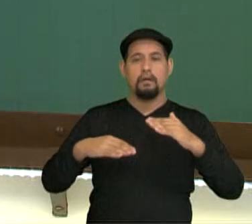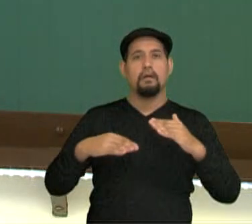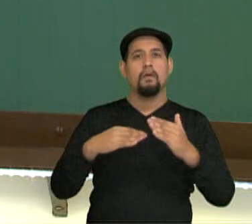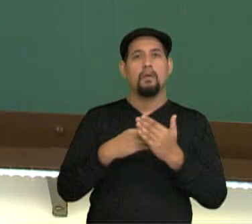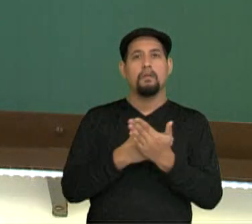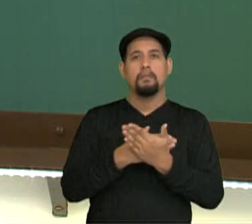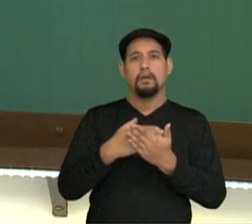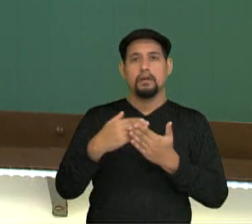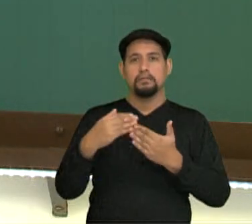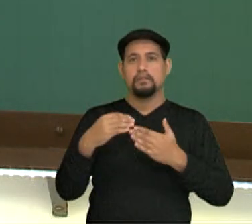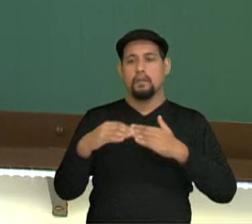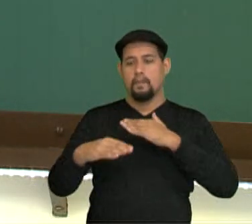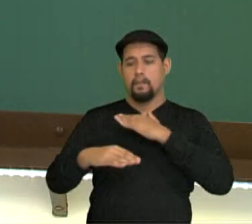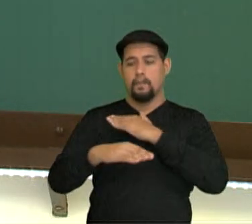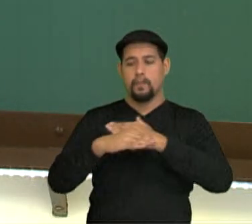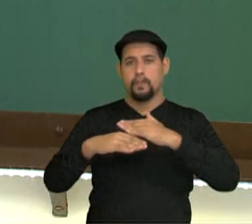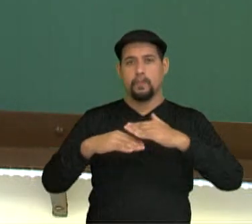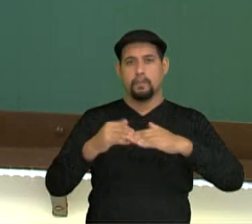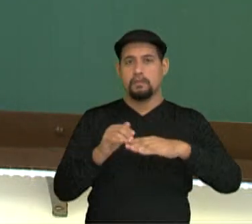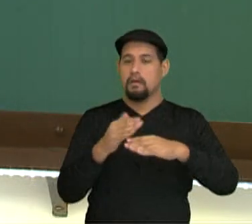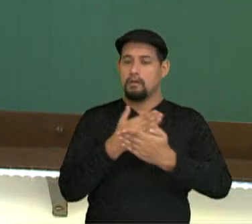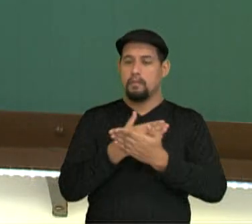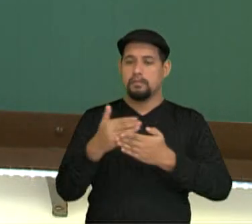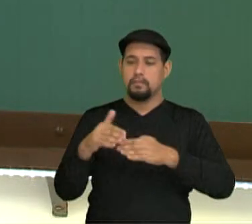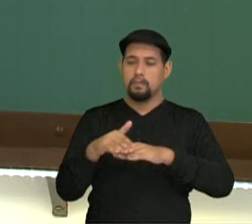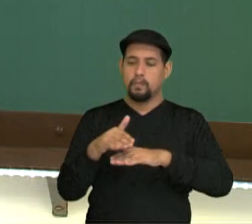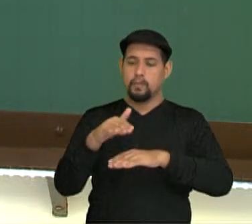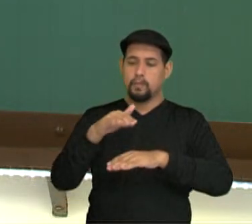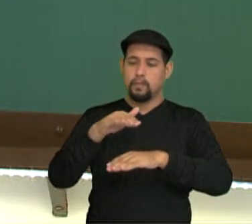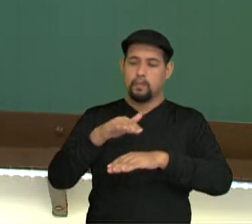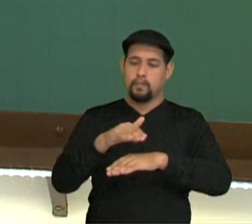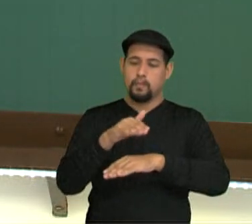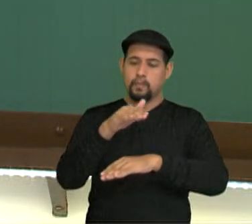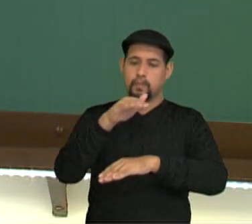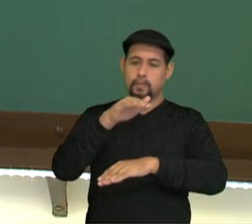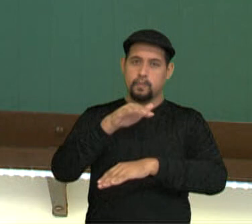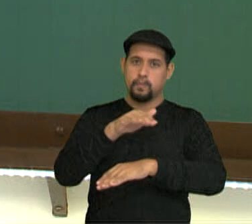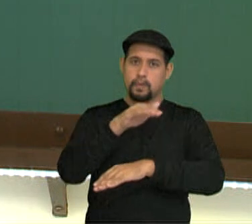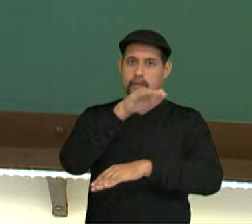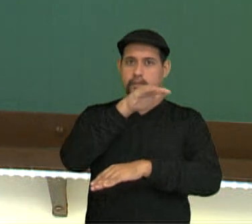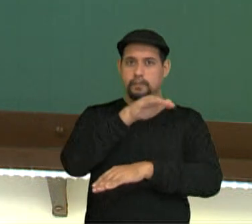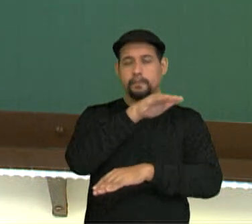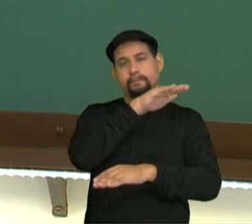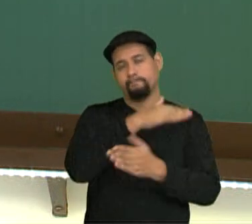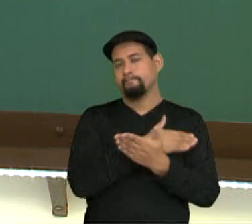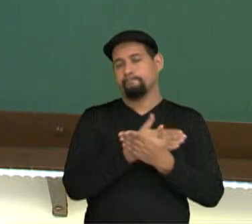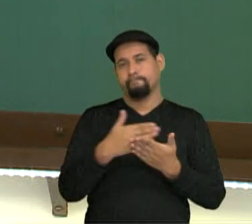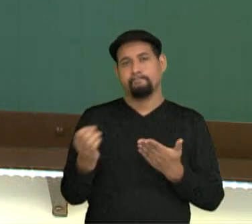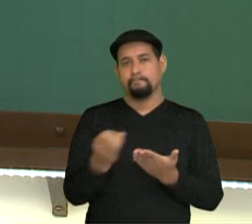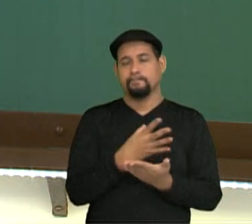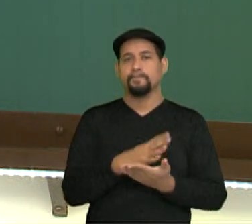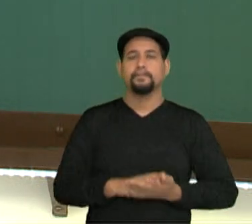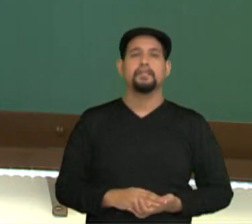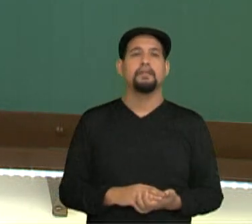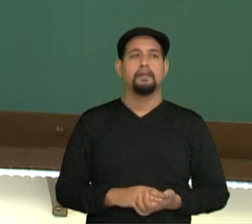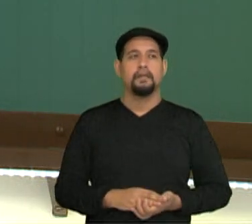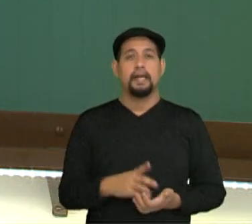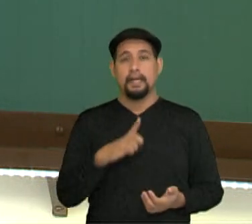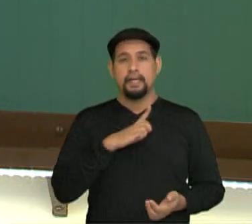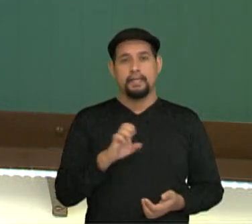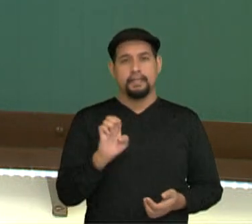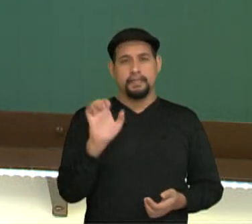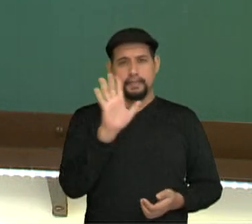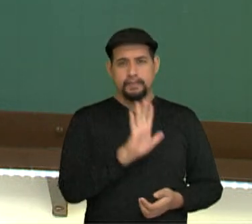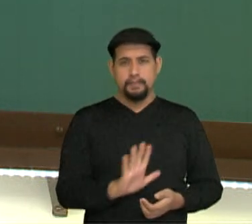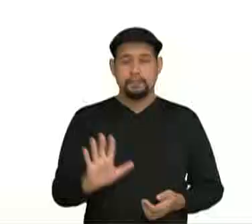dessas montanhas. Elas vão surgindo e elas acabam sendo muito mais recentes. Aí nós temos aqui que na Europa,